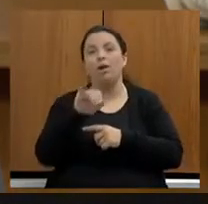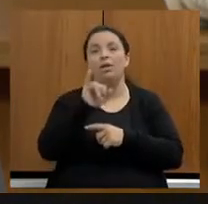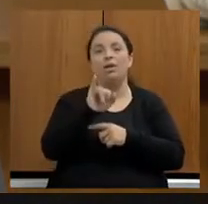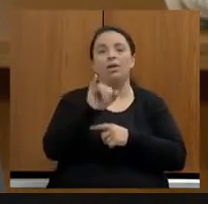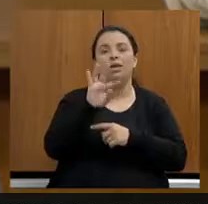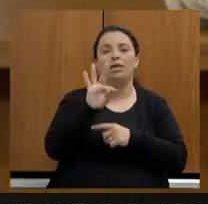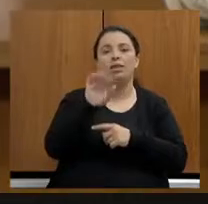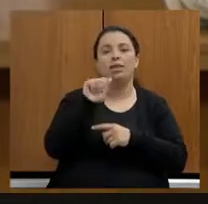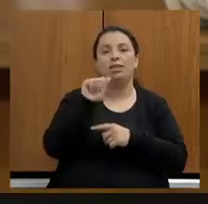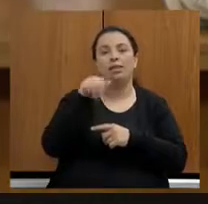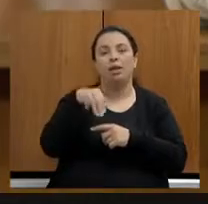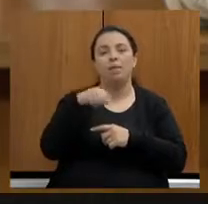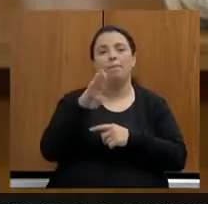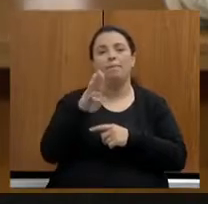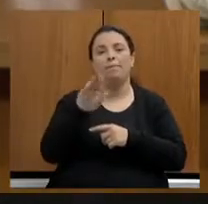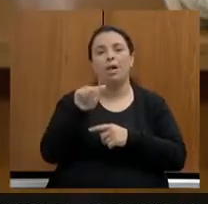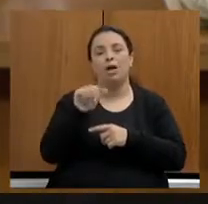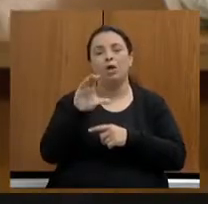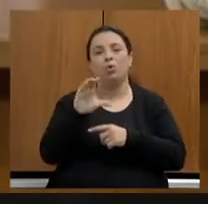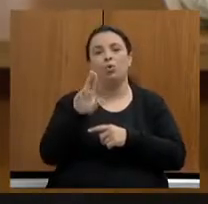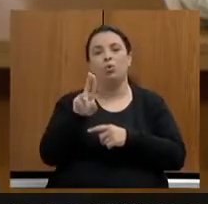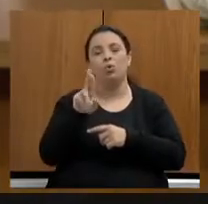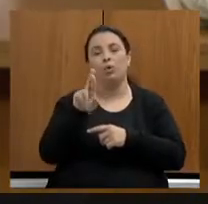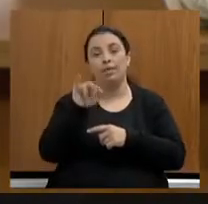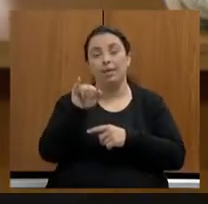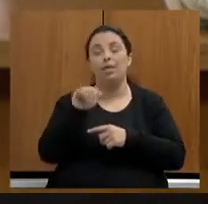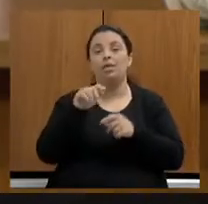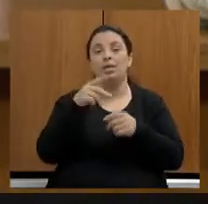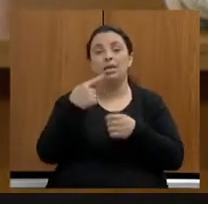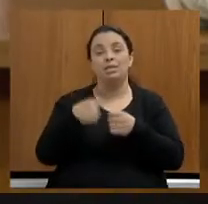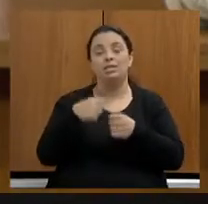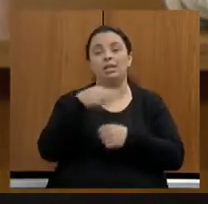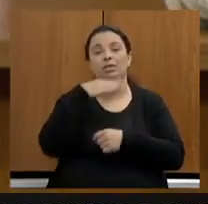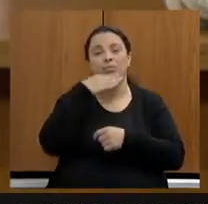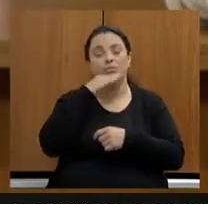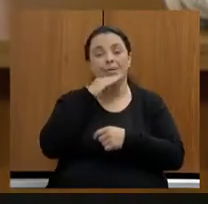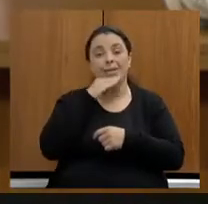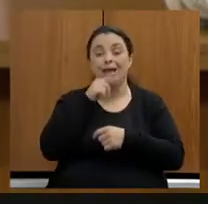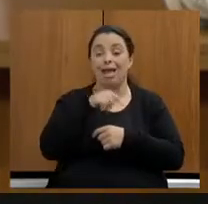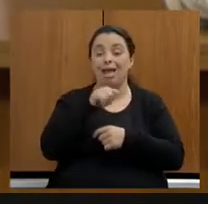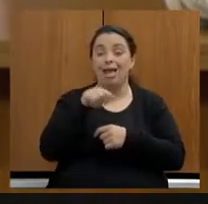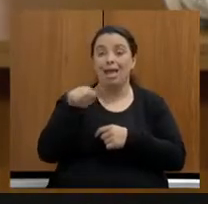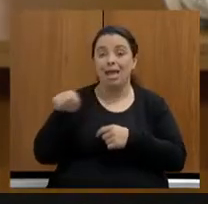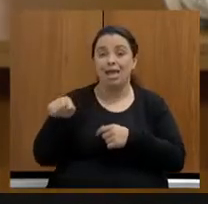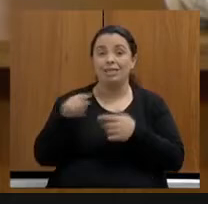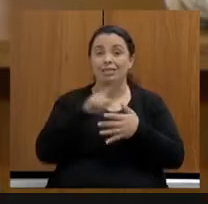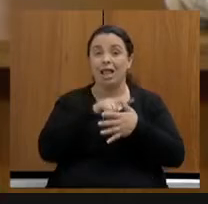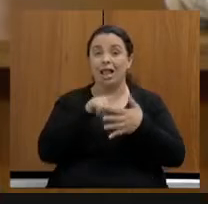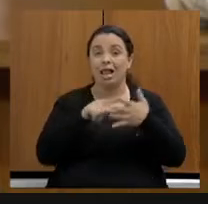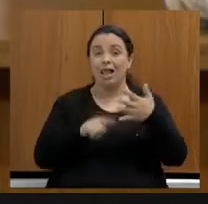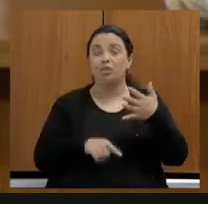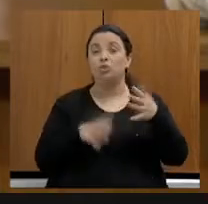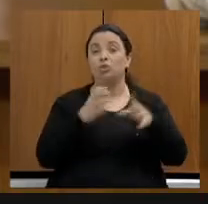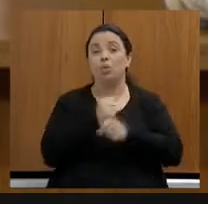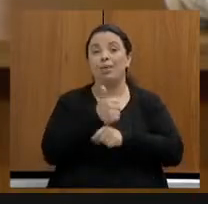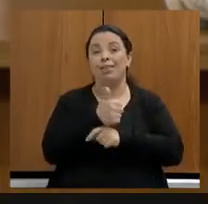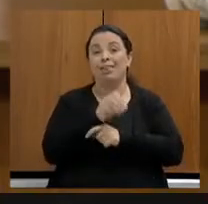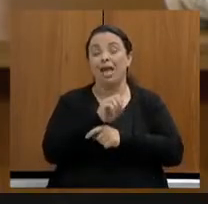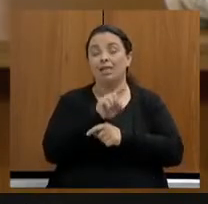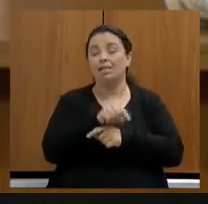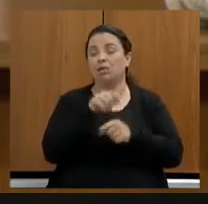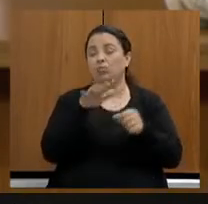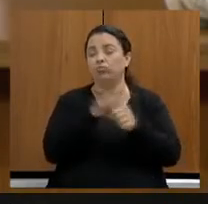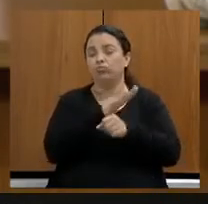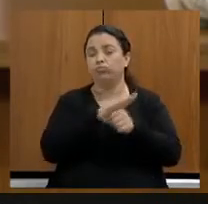Itambacuri e manga certo são os 10 municípios mais populosos que ainda não anunciaram a retomada das atividades presenciais